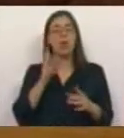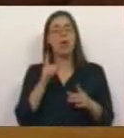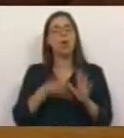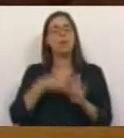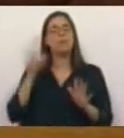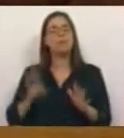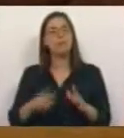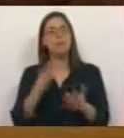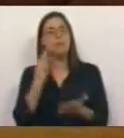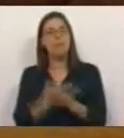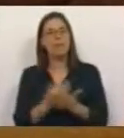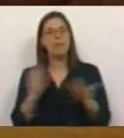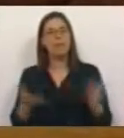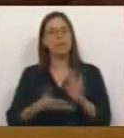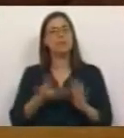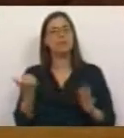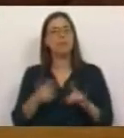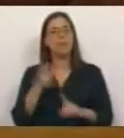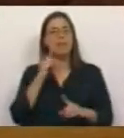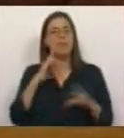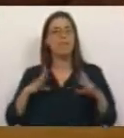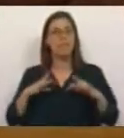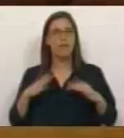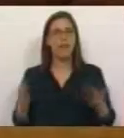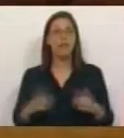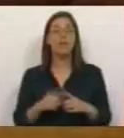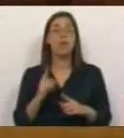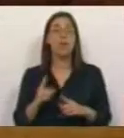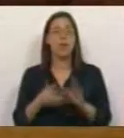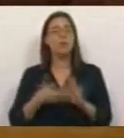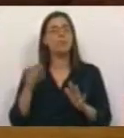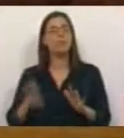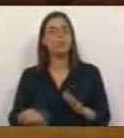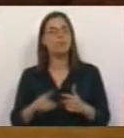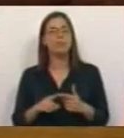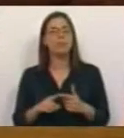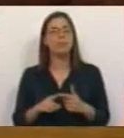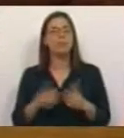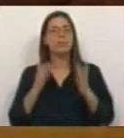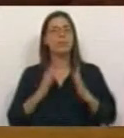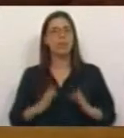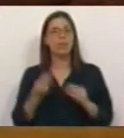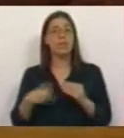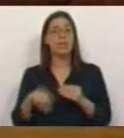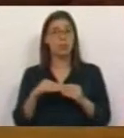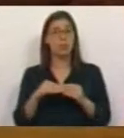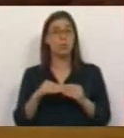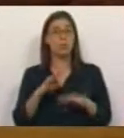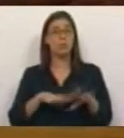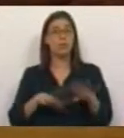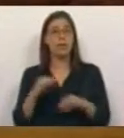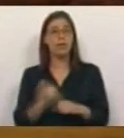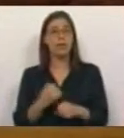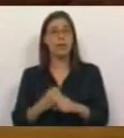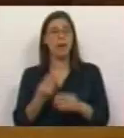da eliminação dos feriados, da eliminação dos dias de férias e através da eliminação do descanso compensatório pela prestação